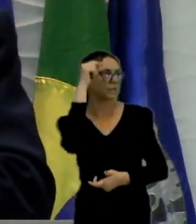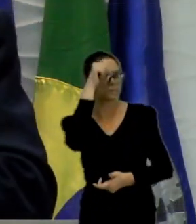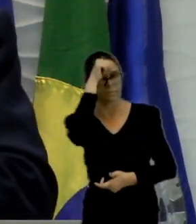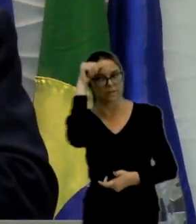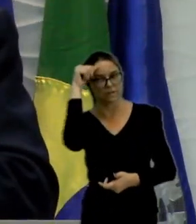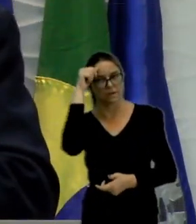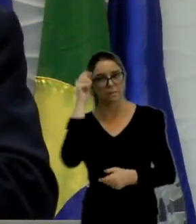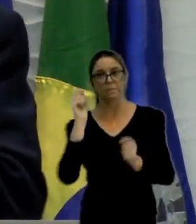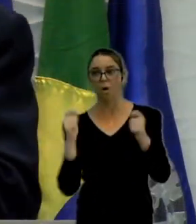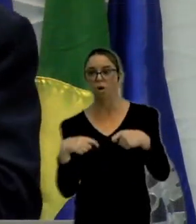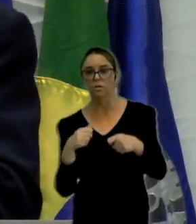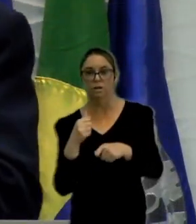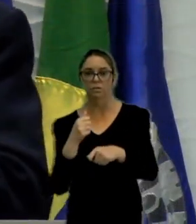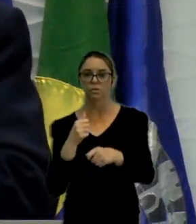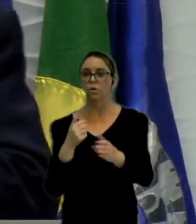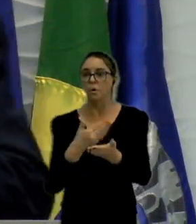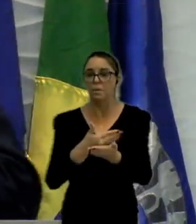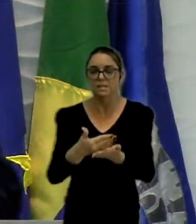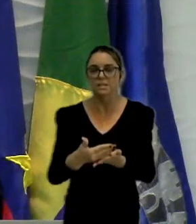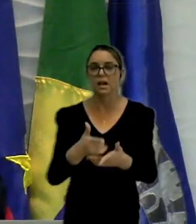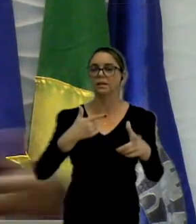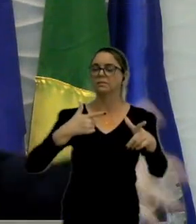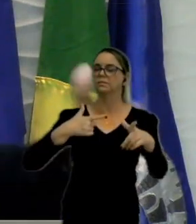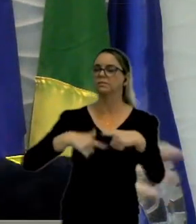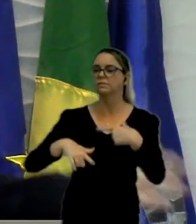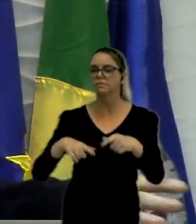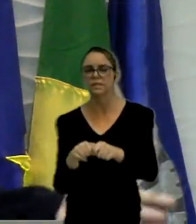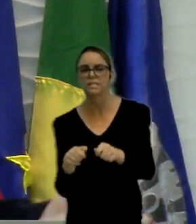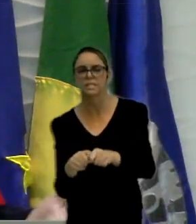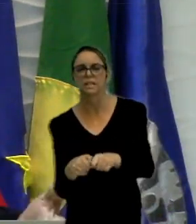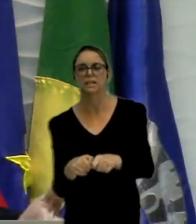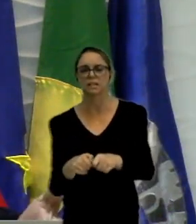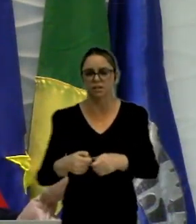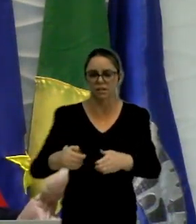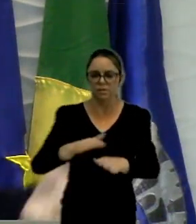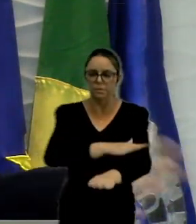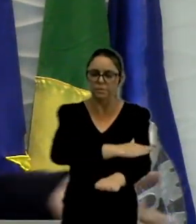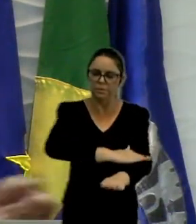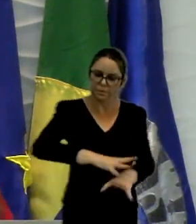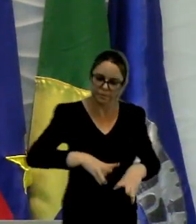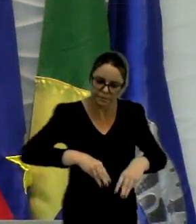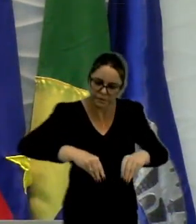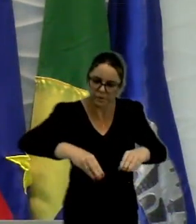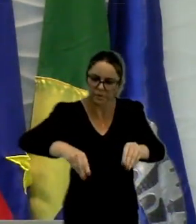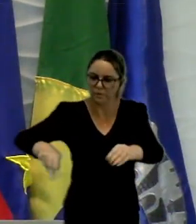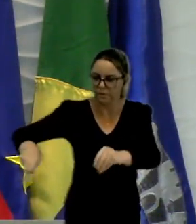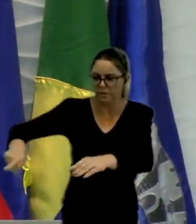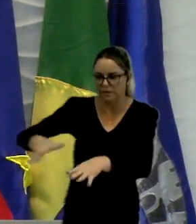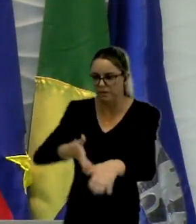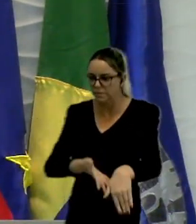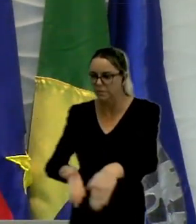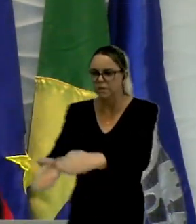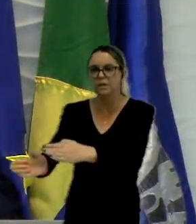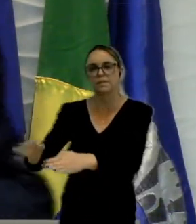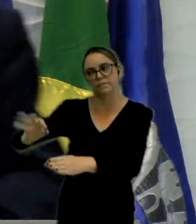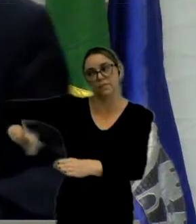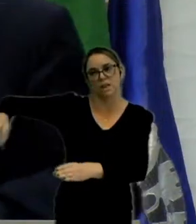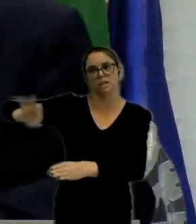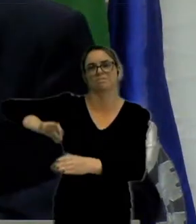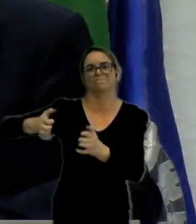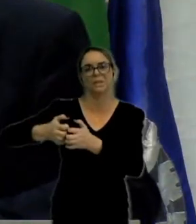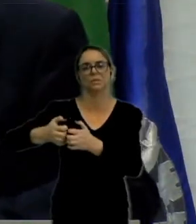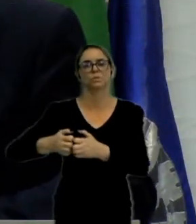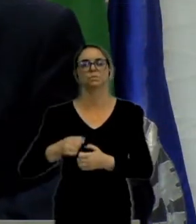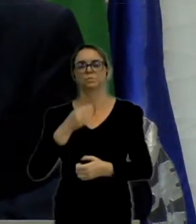contrapartida e com certeza nós faz pelo menos uma terraplanagem daqui para a Vila do Espírito Santo. Porque o meu